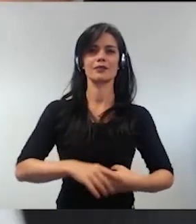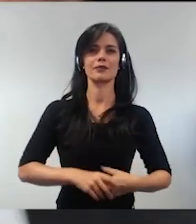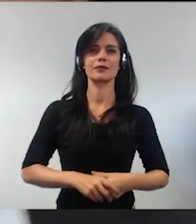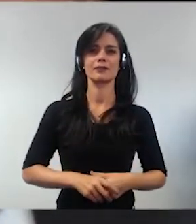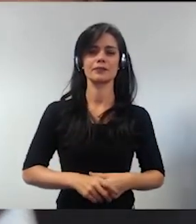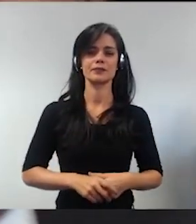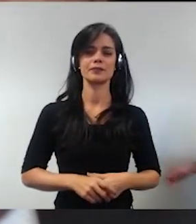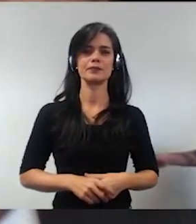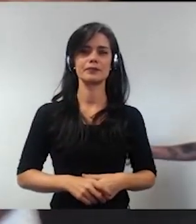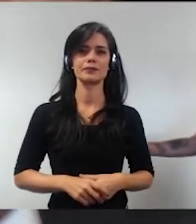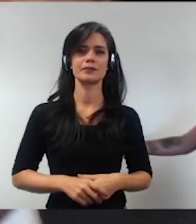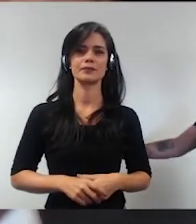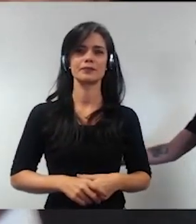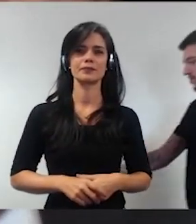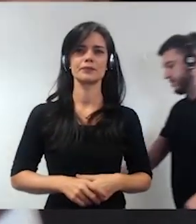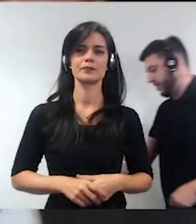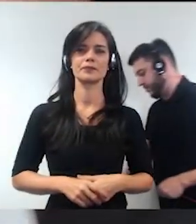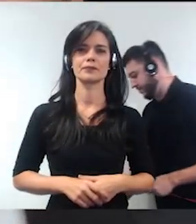inclui direito,